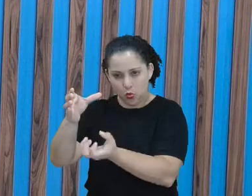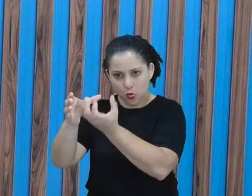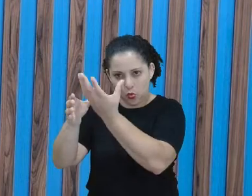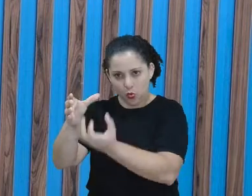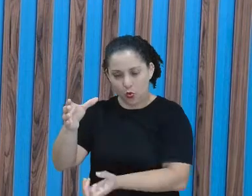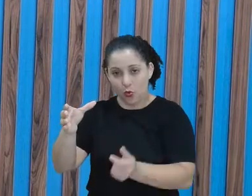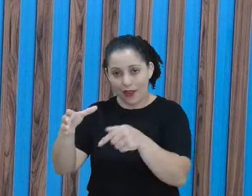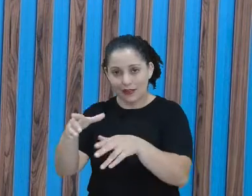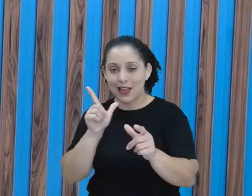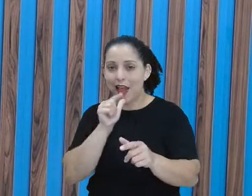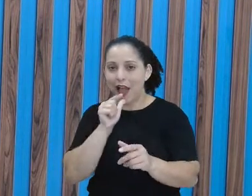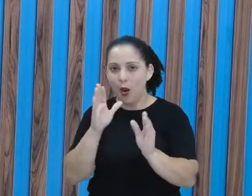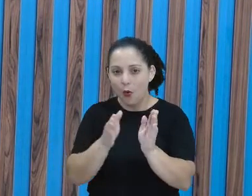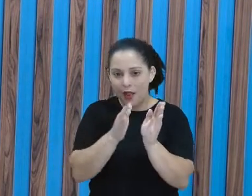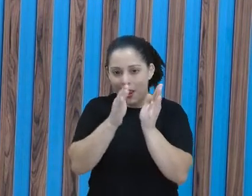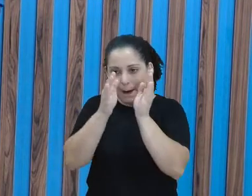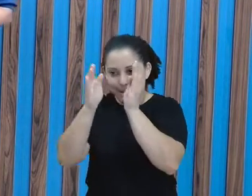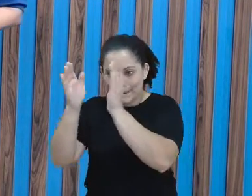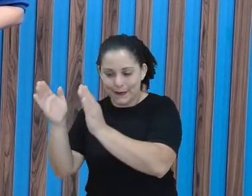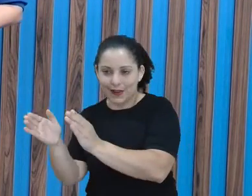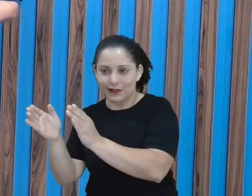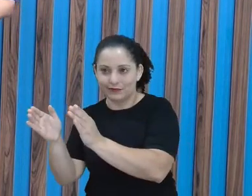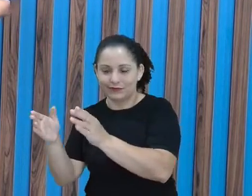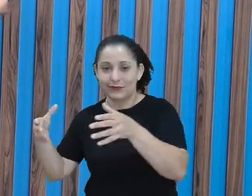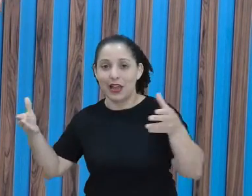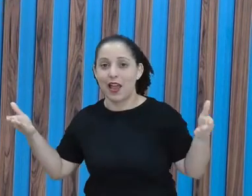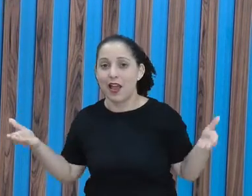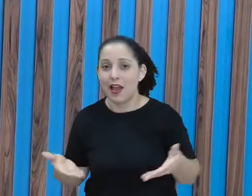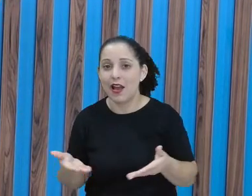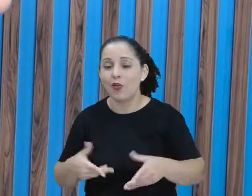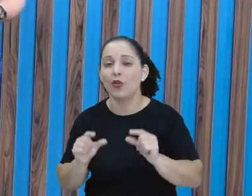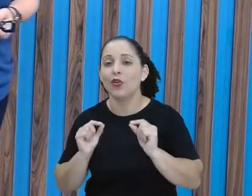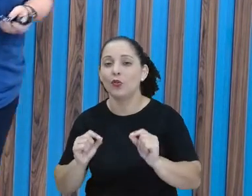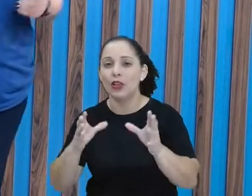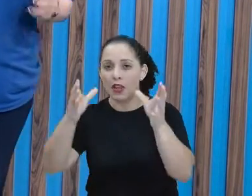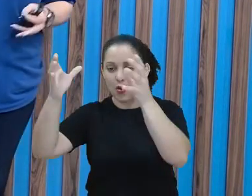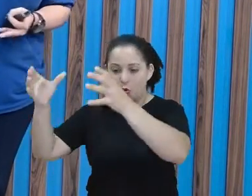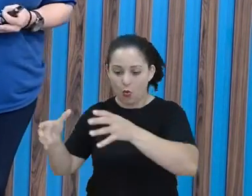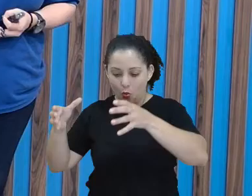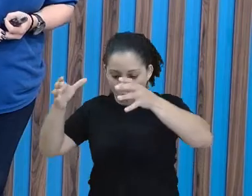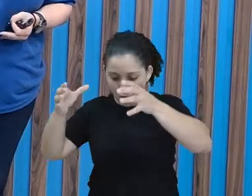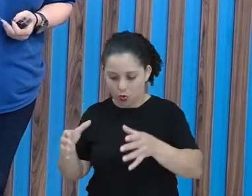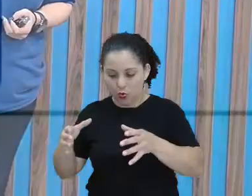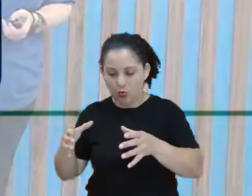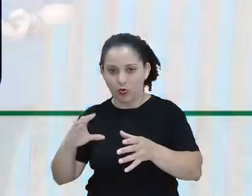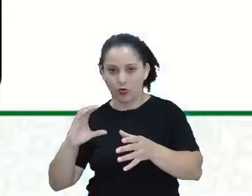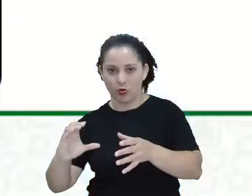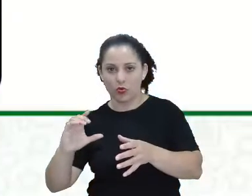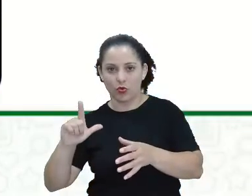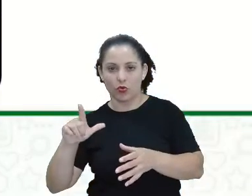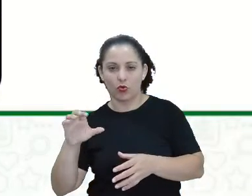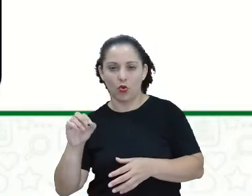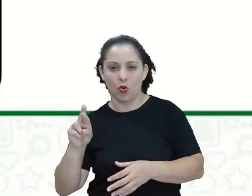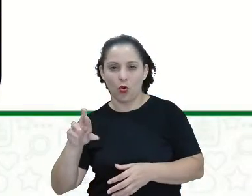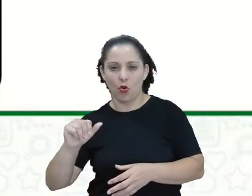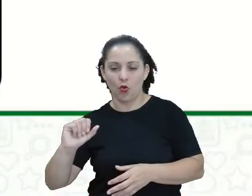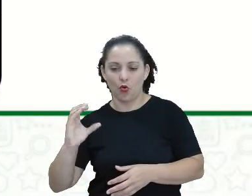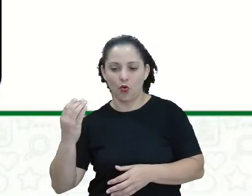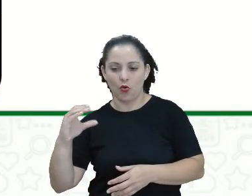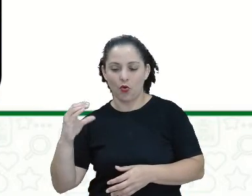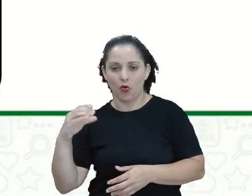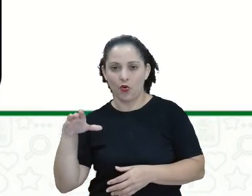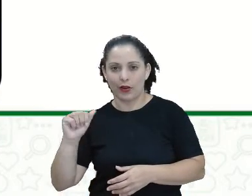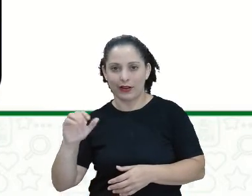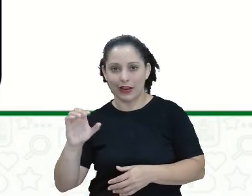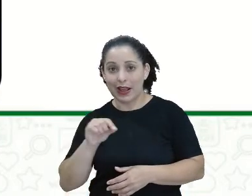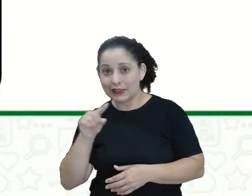água, depois que passou, ela vem para onde, prof? Ela vai para o tanque de cloração. O tanque de cloração